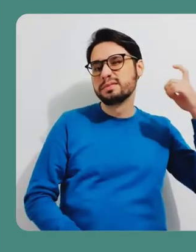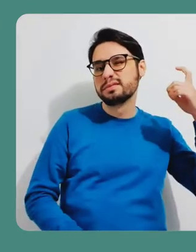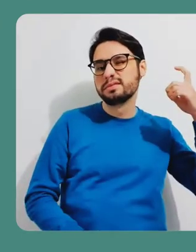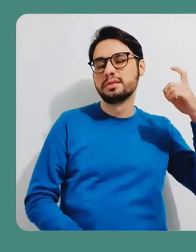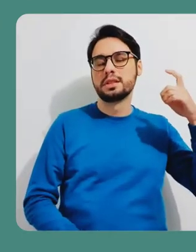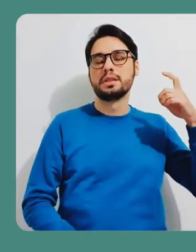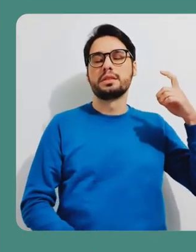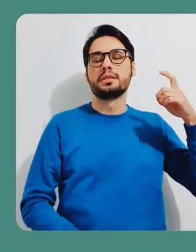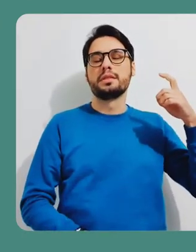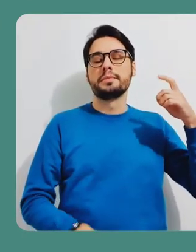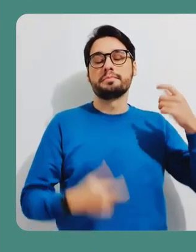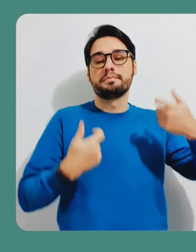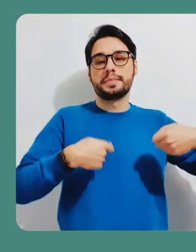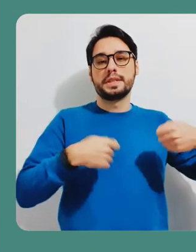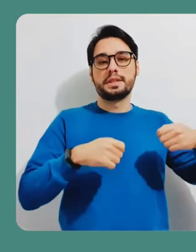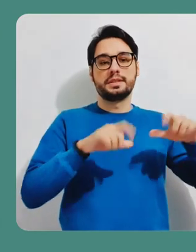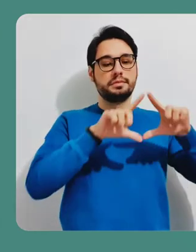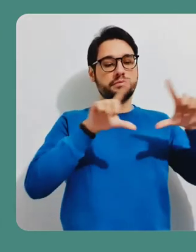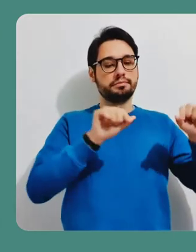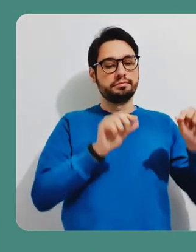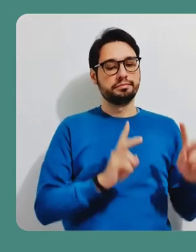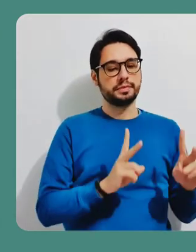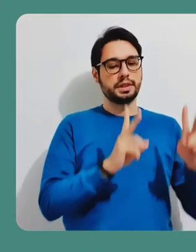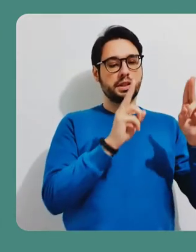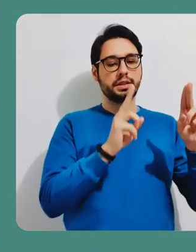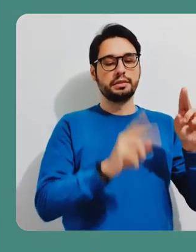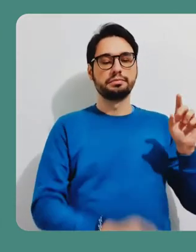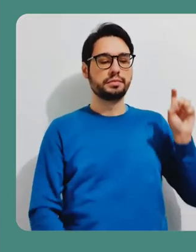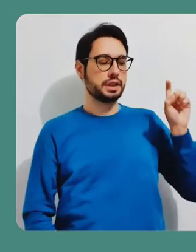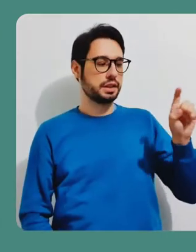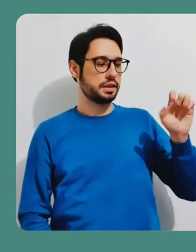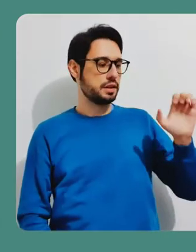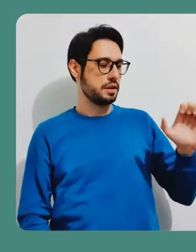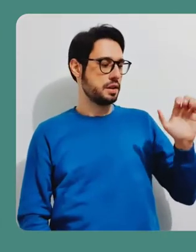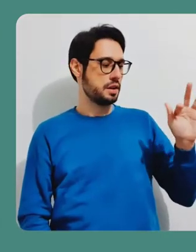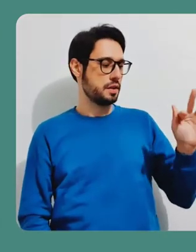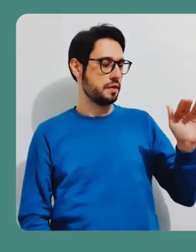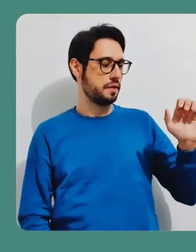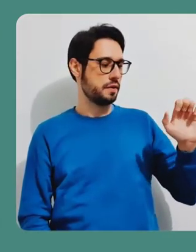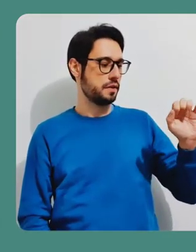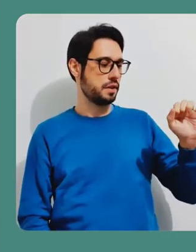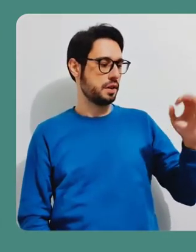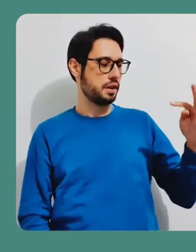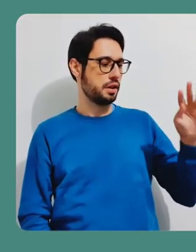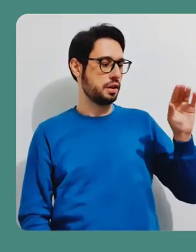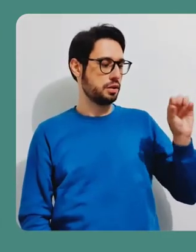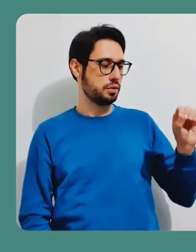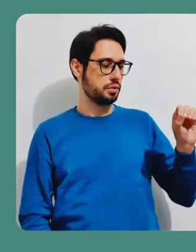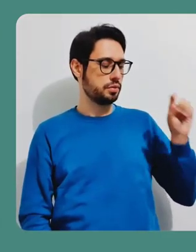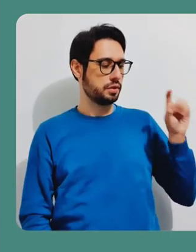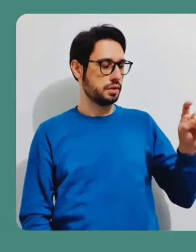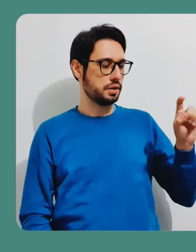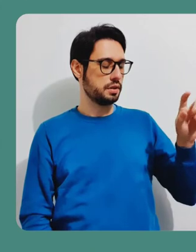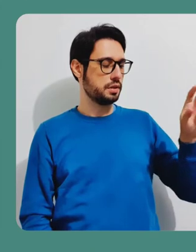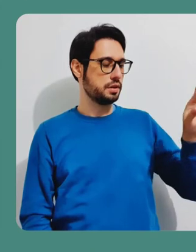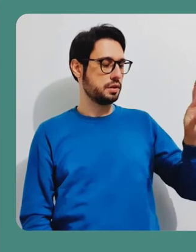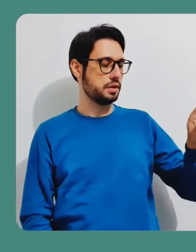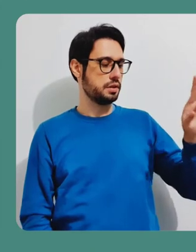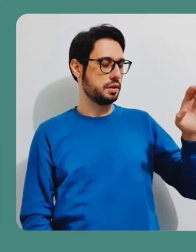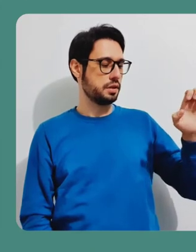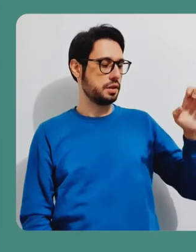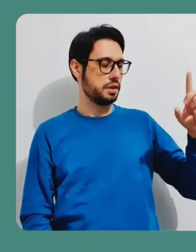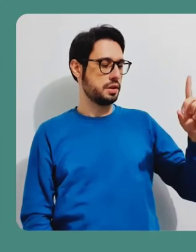desses ruídos e somente dos ruídos você não pode selecionar também a voz e em seguida ficar em